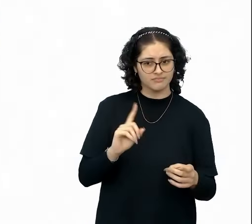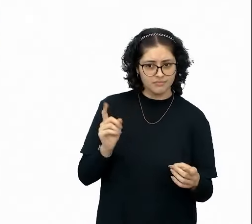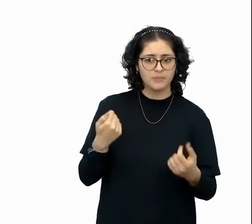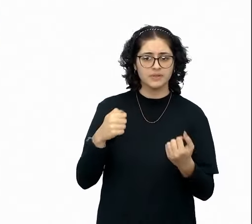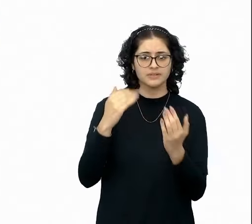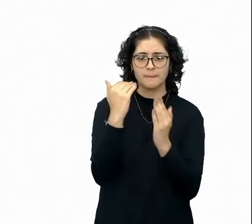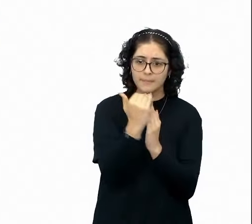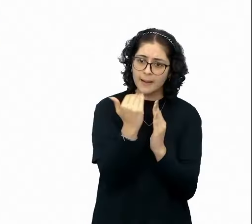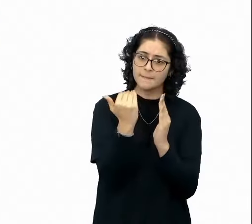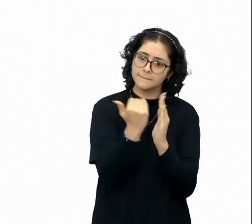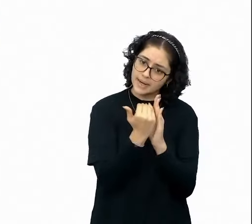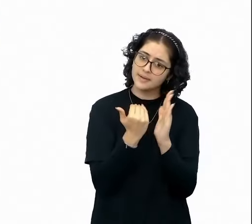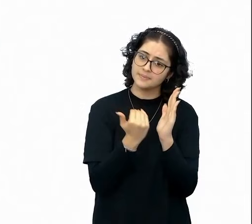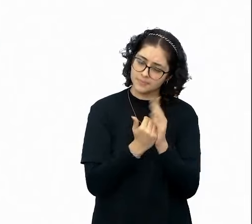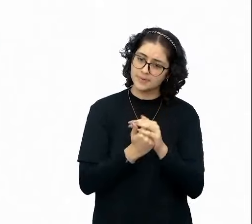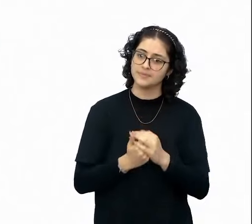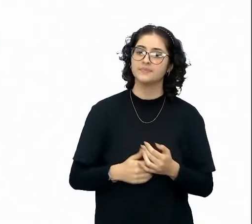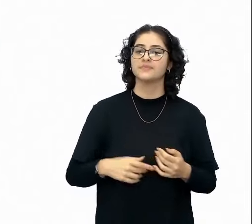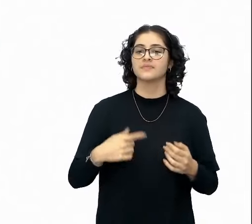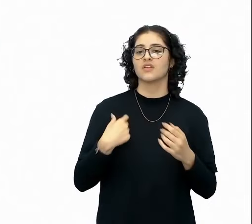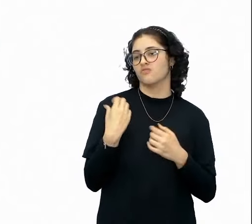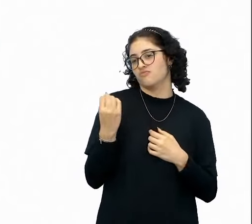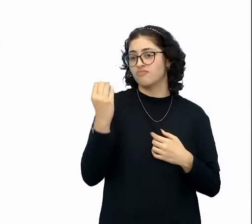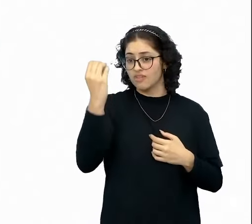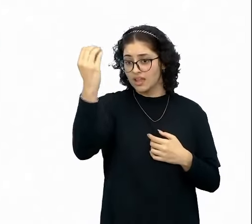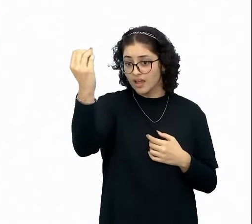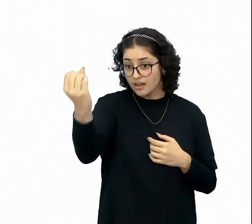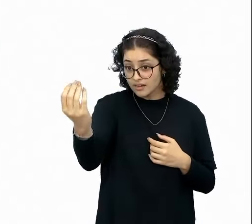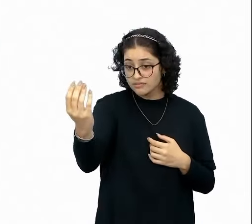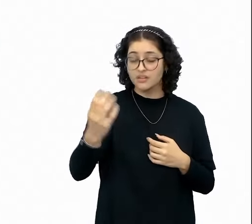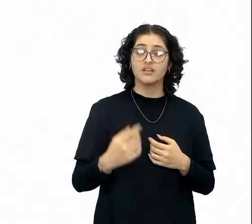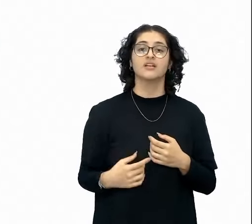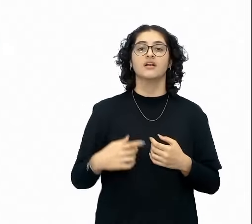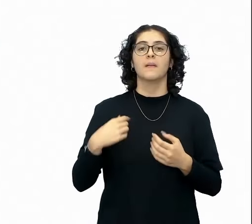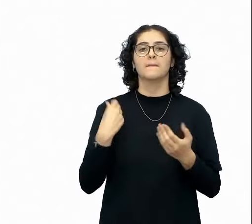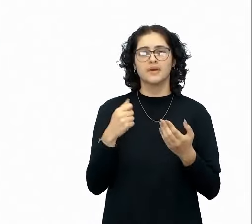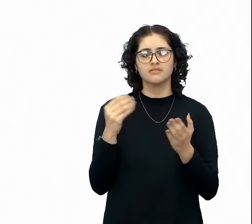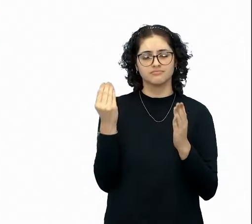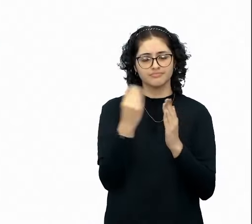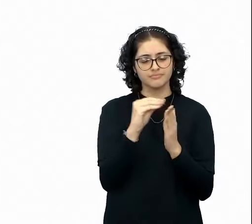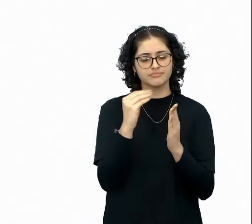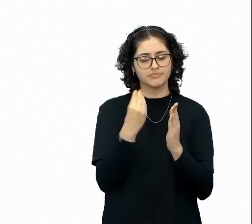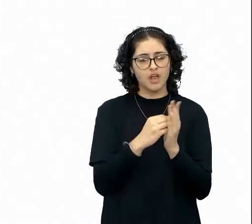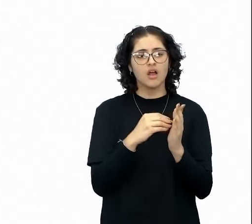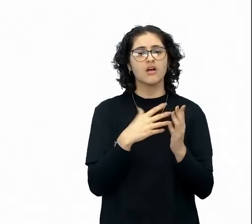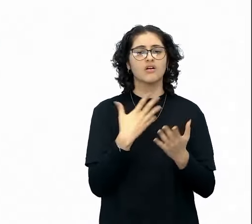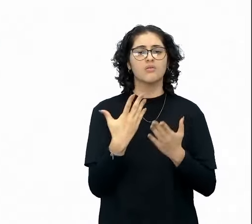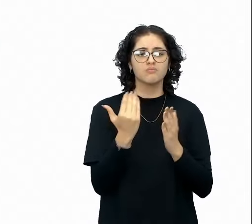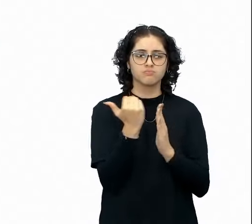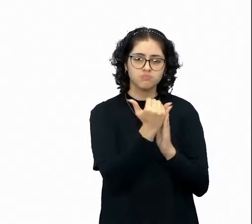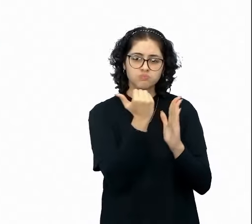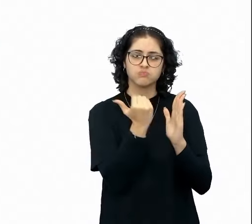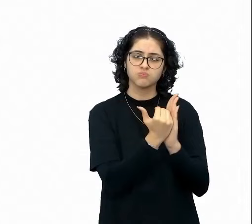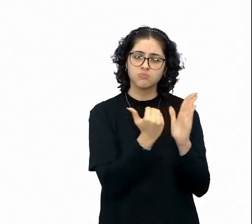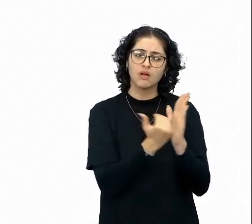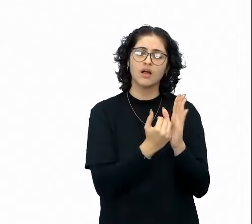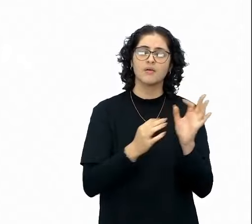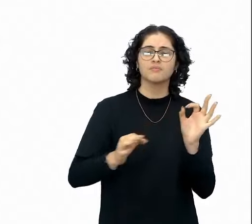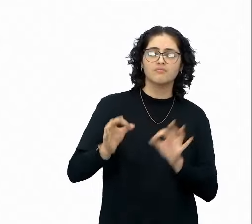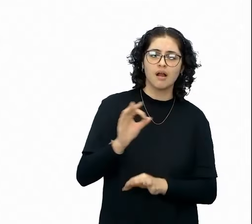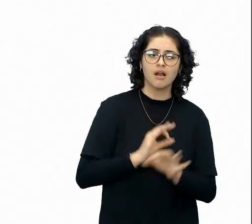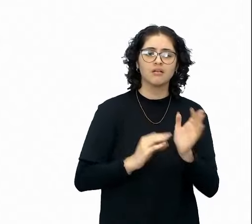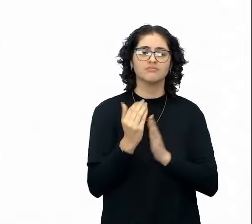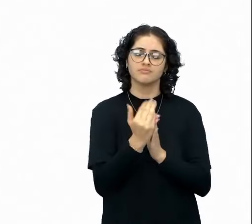passo, né? Quando eu vou fazer uma viagem, eu preciso o quê? Eu preciso colocar, né, fazer um planejamento, o